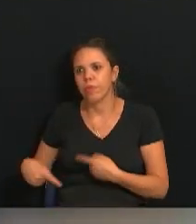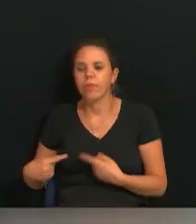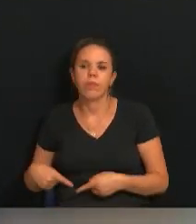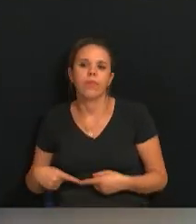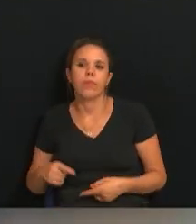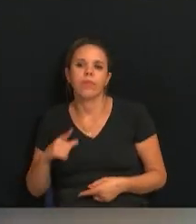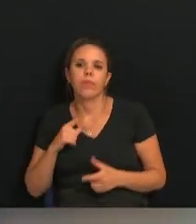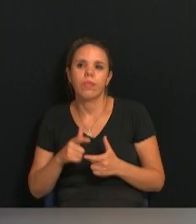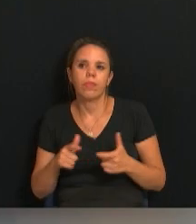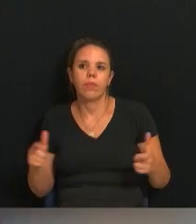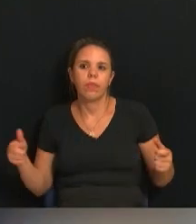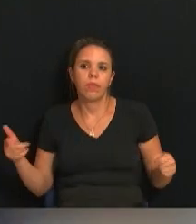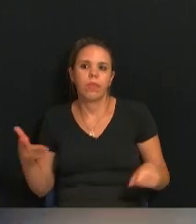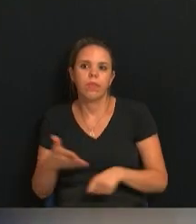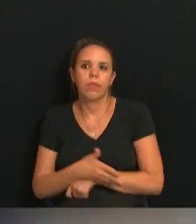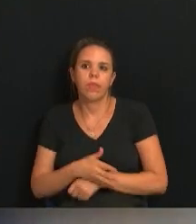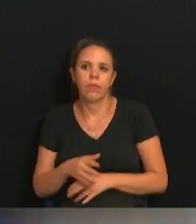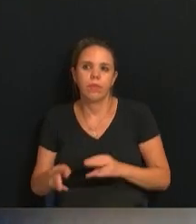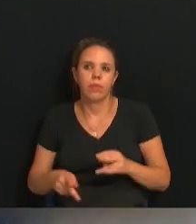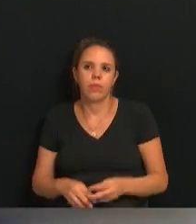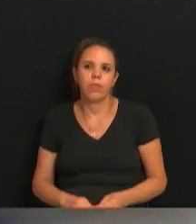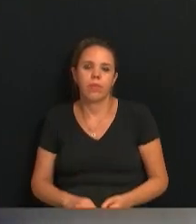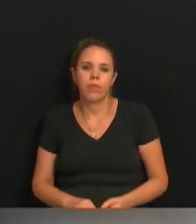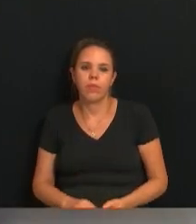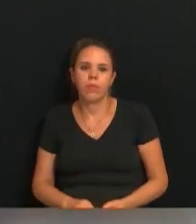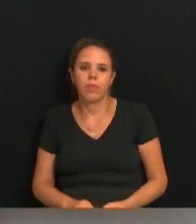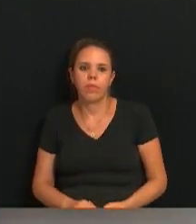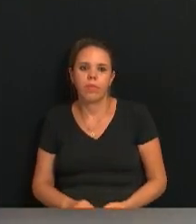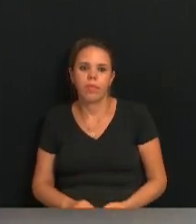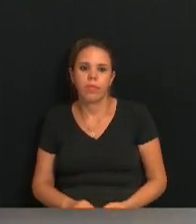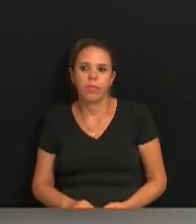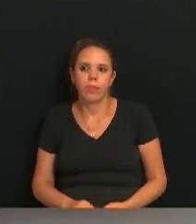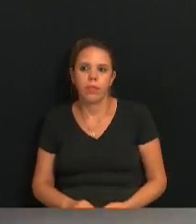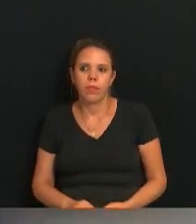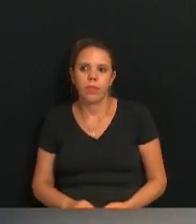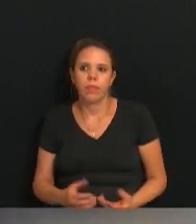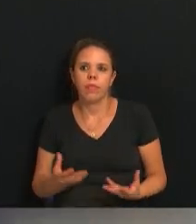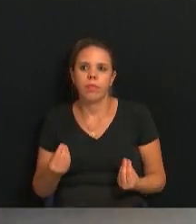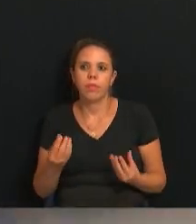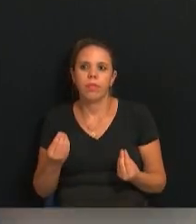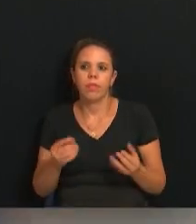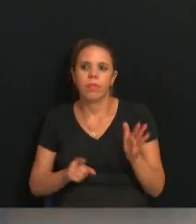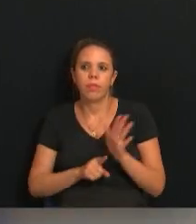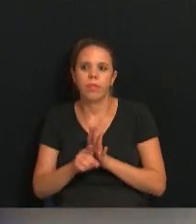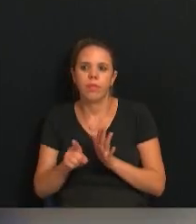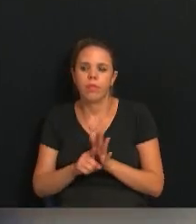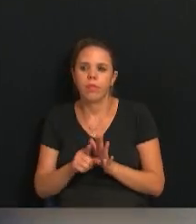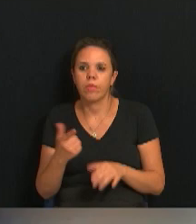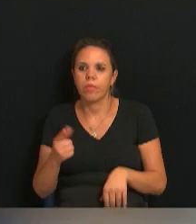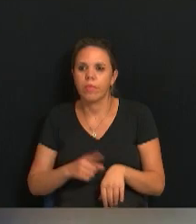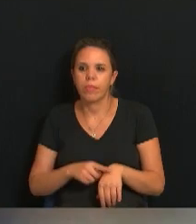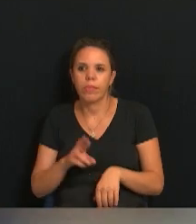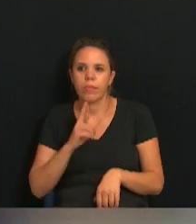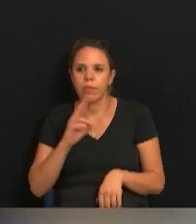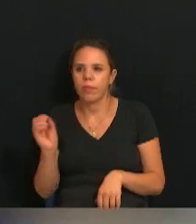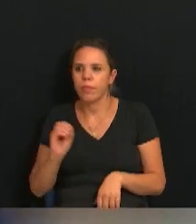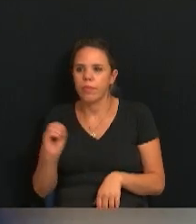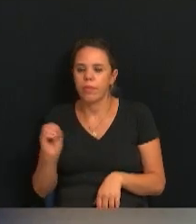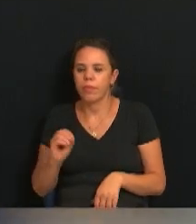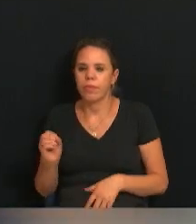grande participação popular com perguntas. Foram muitas perguntas, não tenho tempo para responder uma por uma